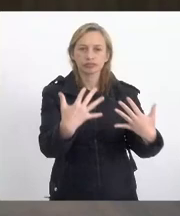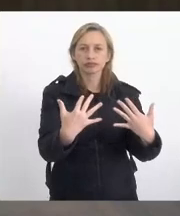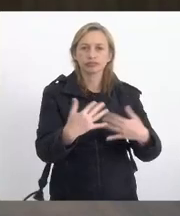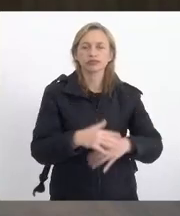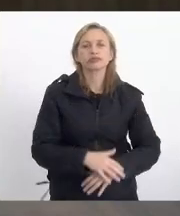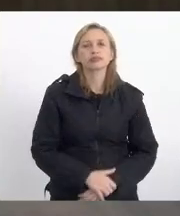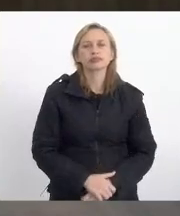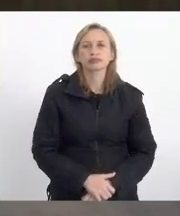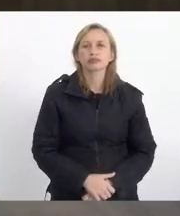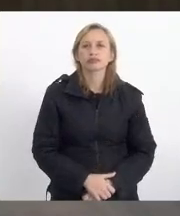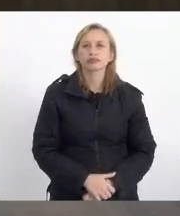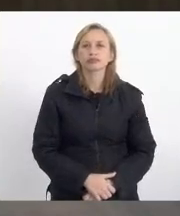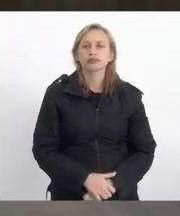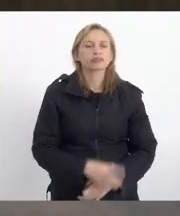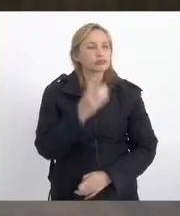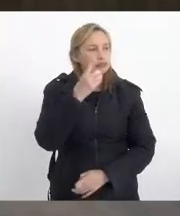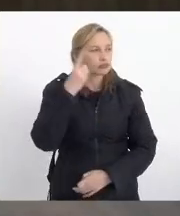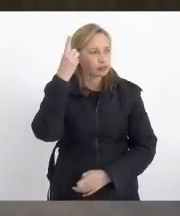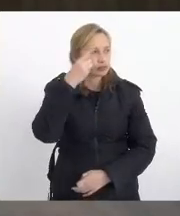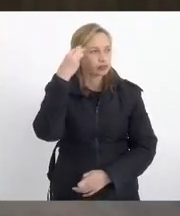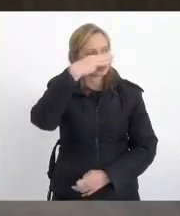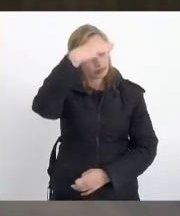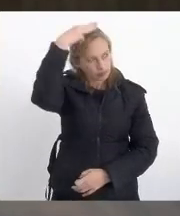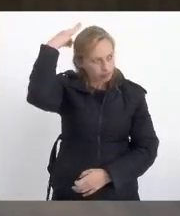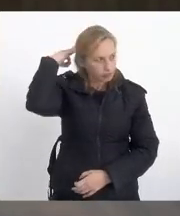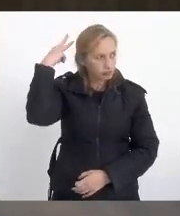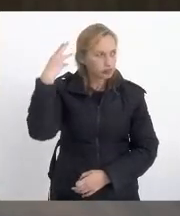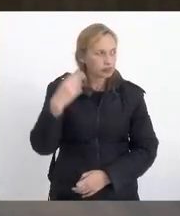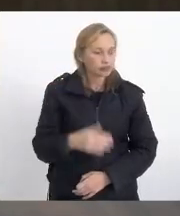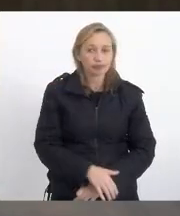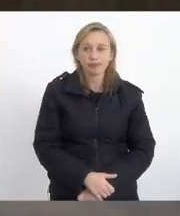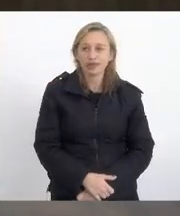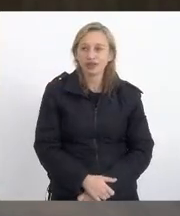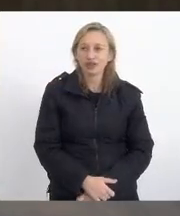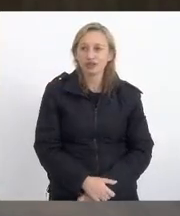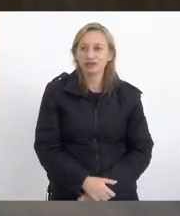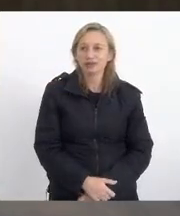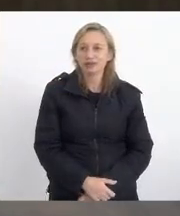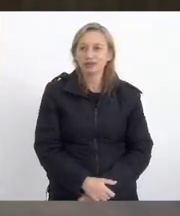o deputado Marcos Peixoto,